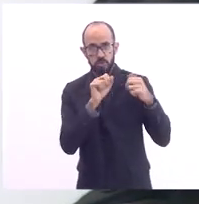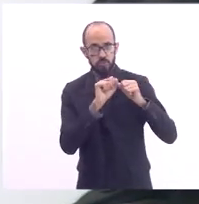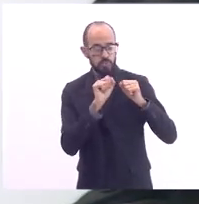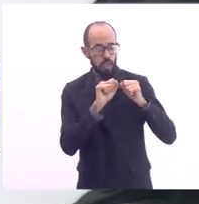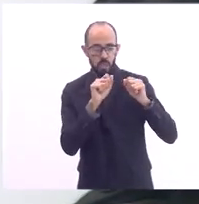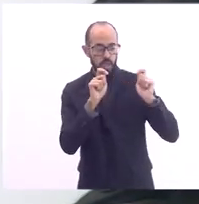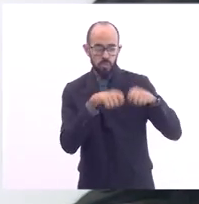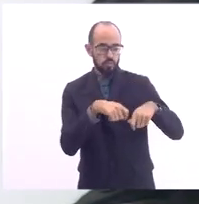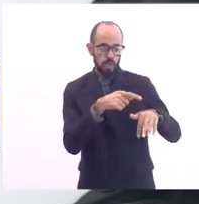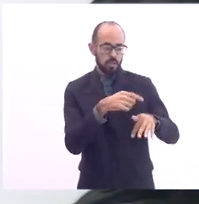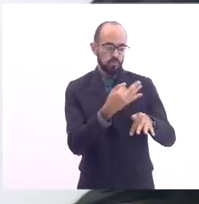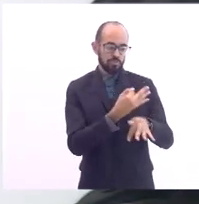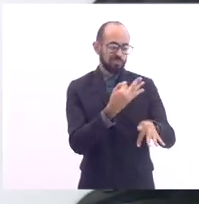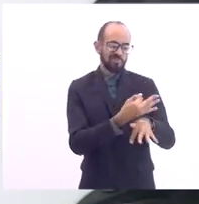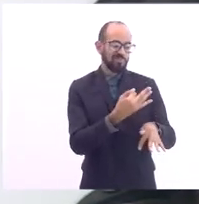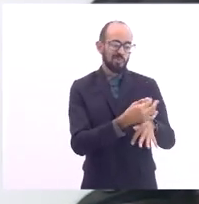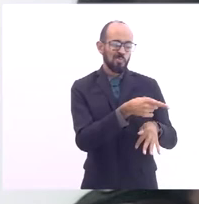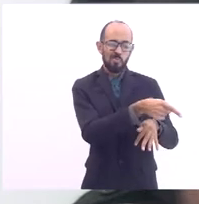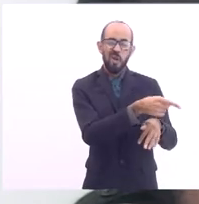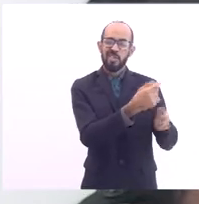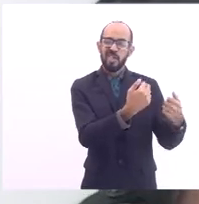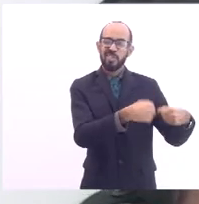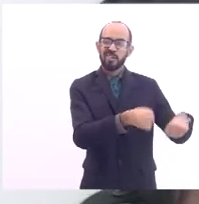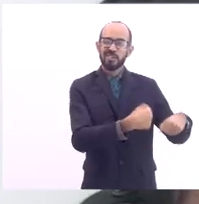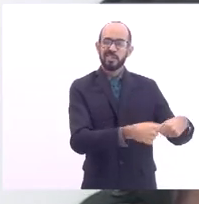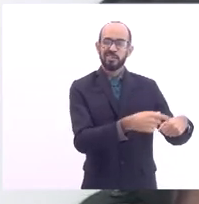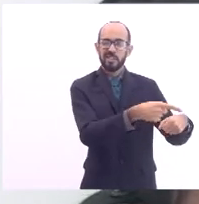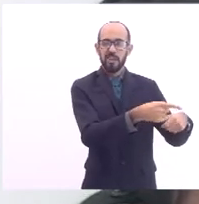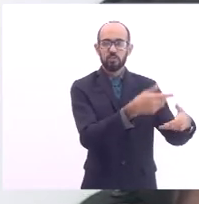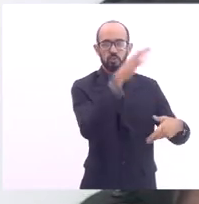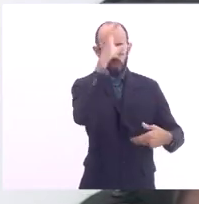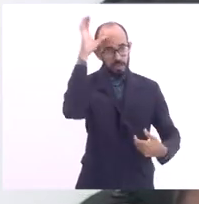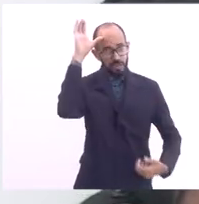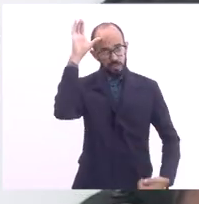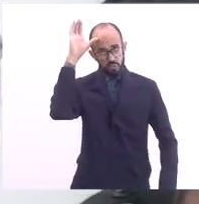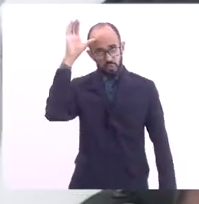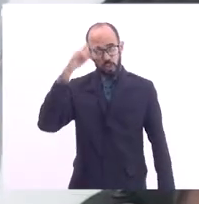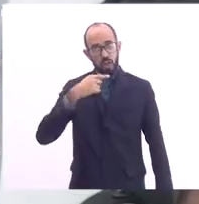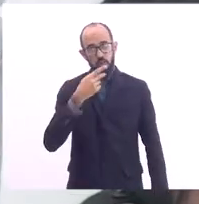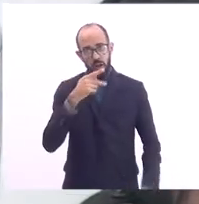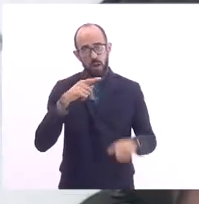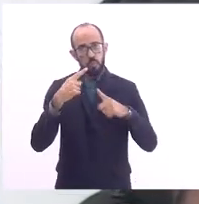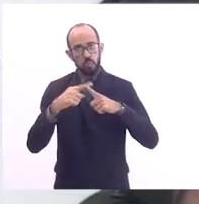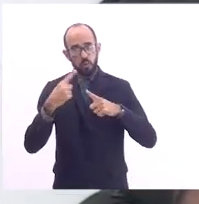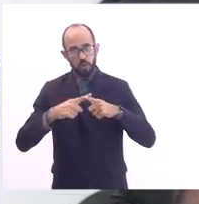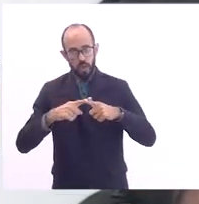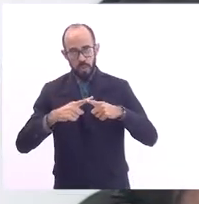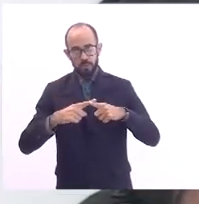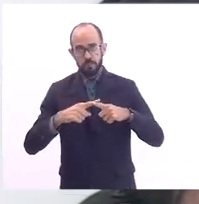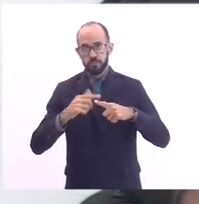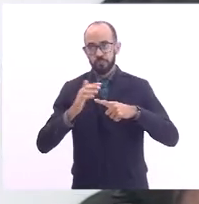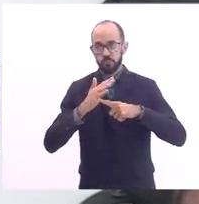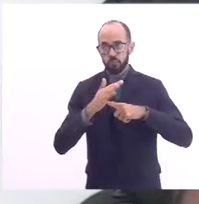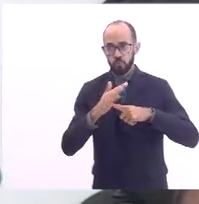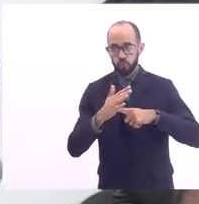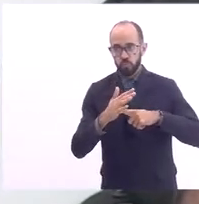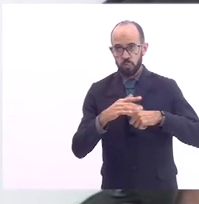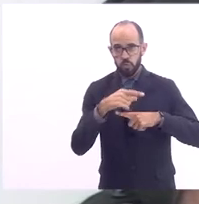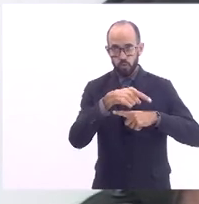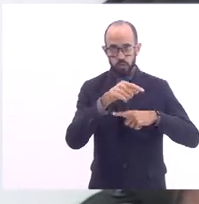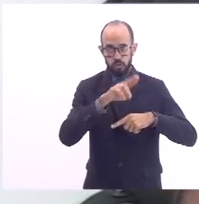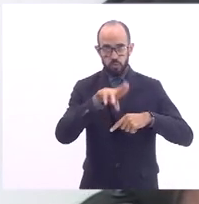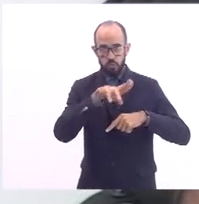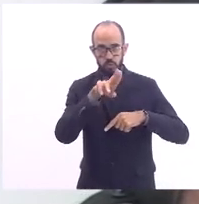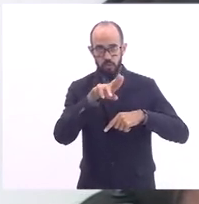suficientes para atender as exigências do cliente. Falo isso porque os equipamentos utilizados nas indústrias são